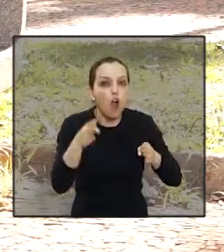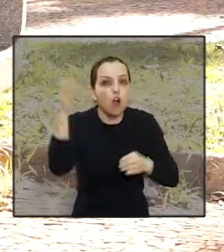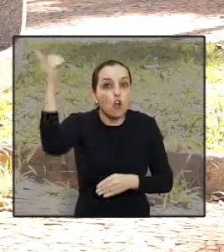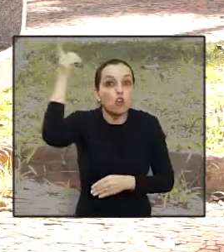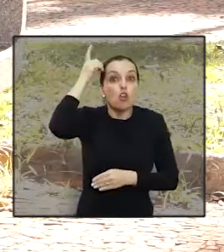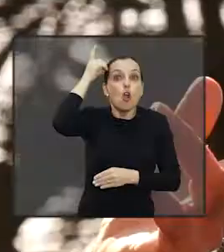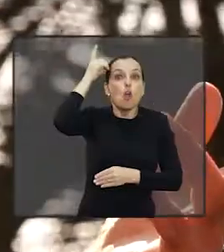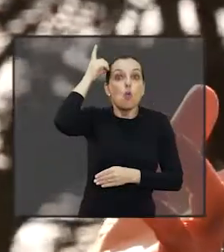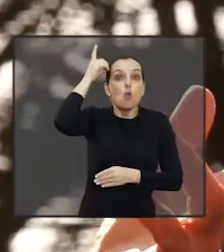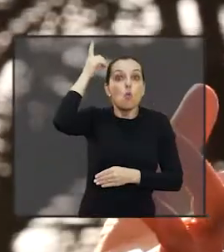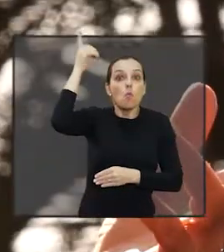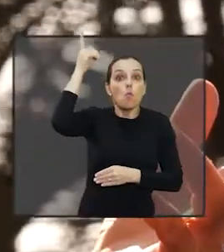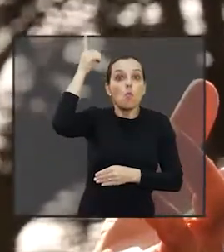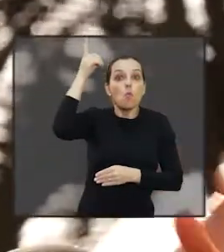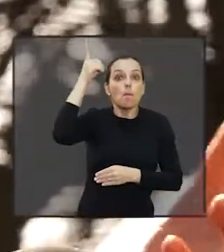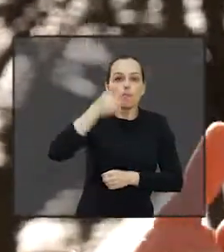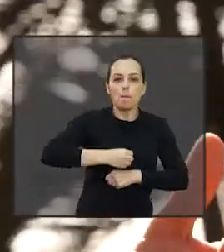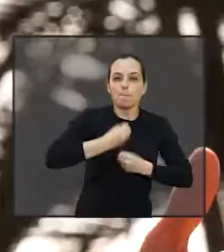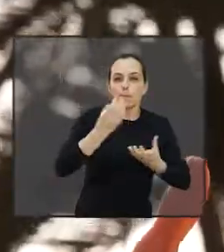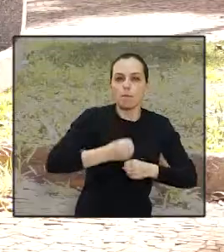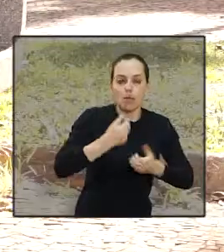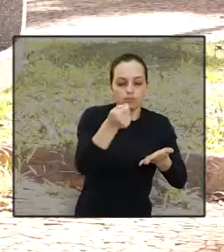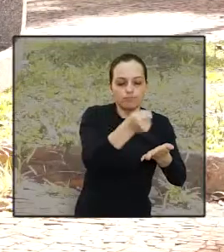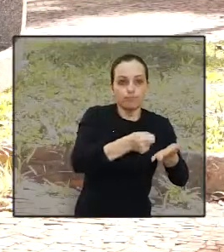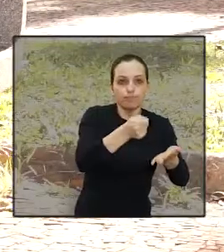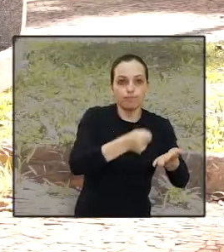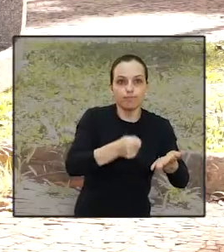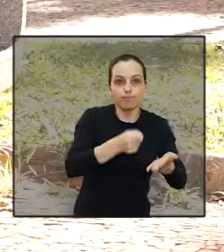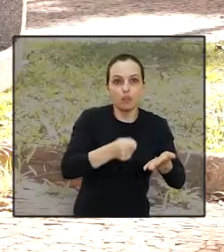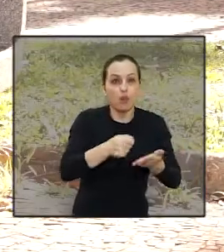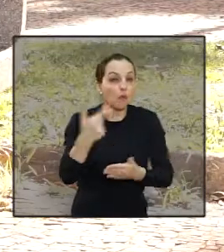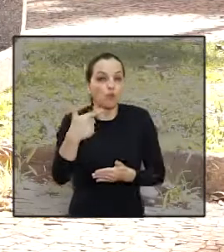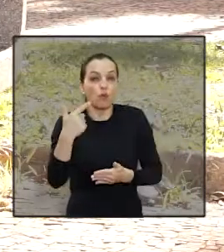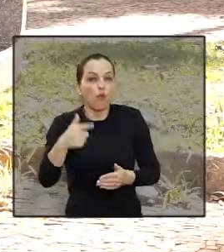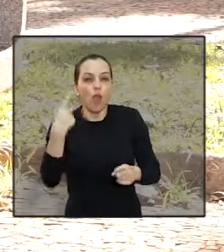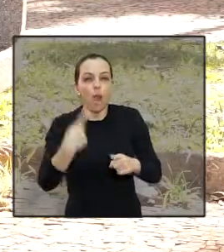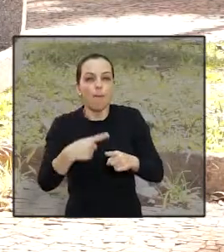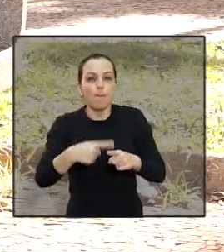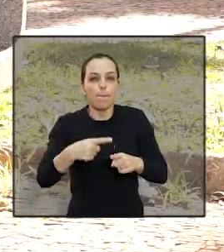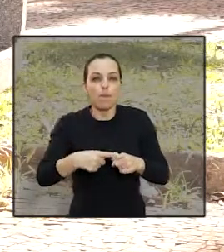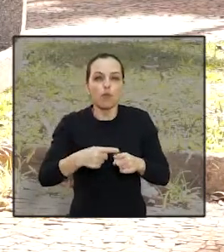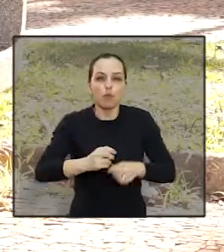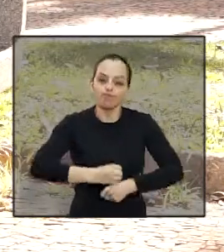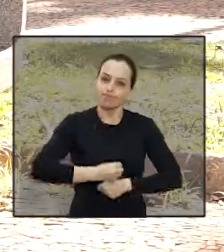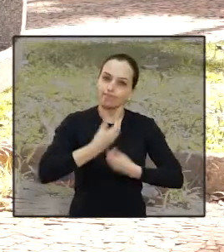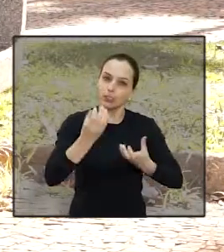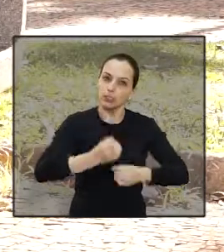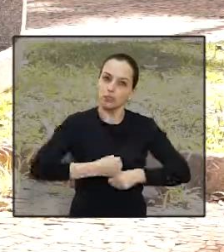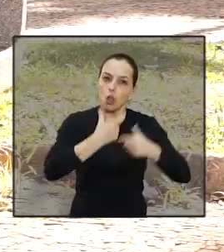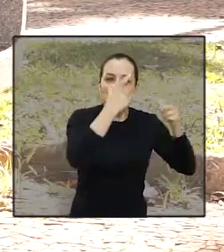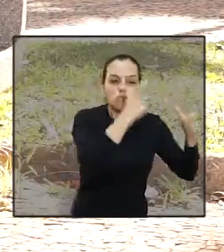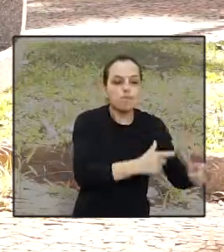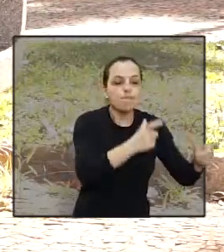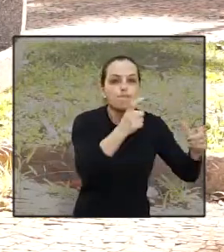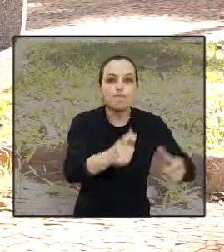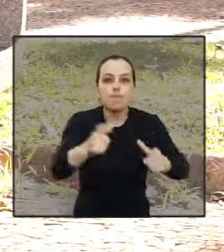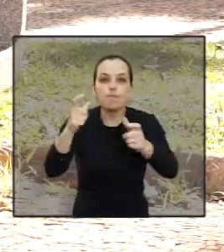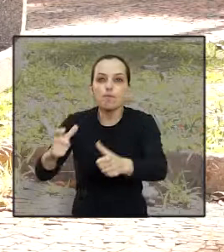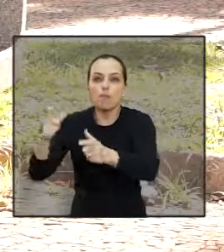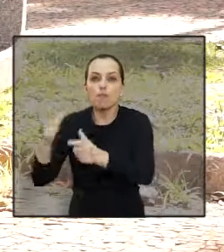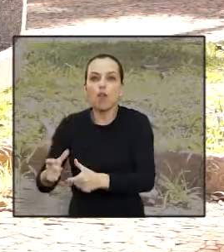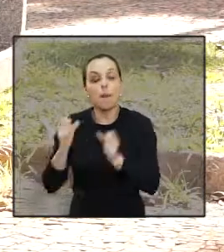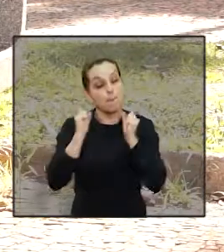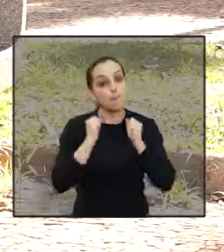para inspiração, ele na verdade ele não está honrando com essa missão de poesia, ele não precisa procurar lugar.